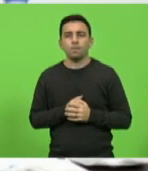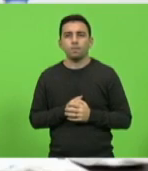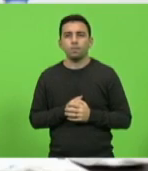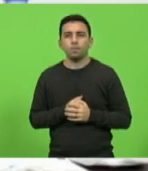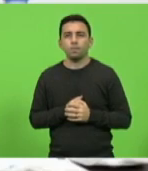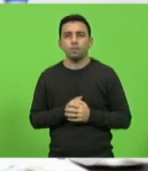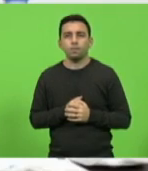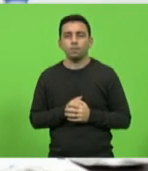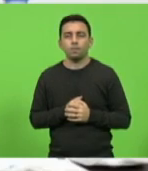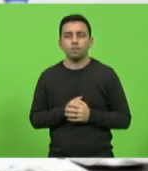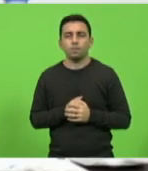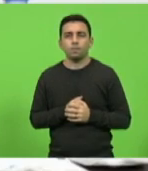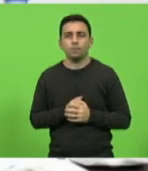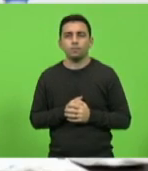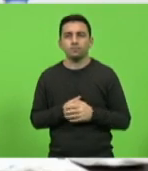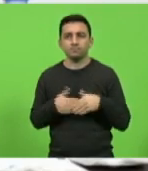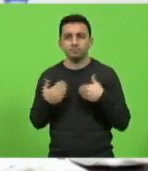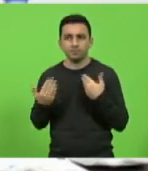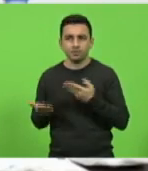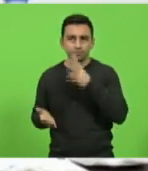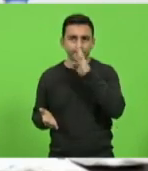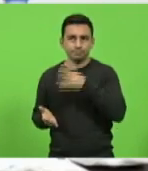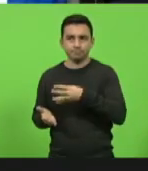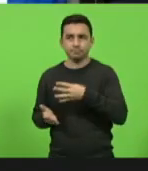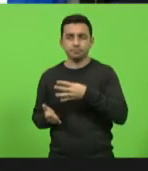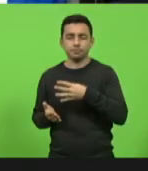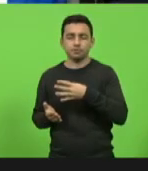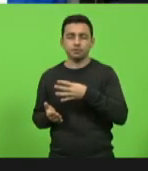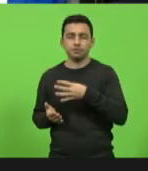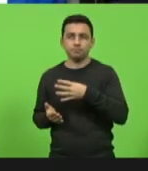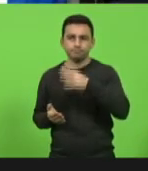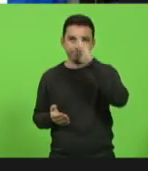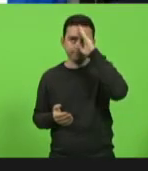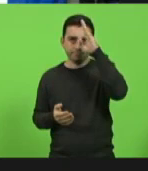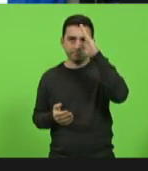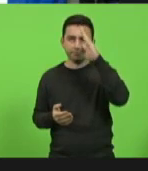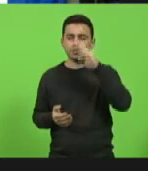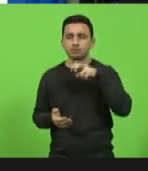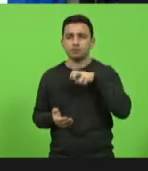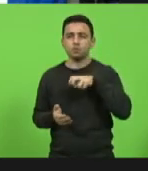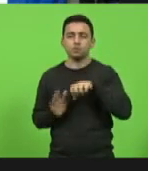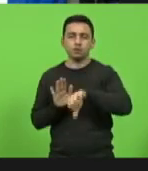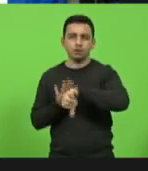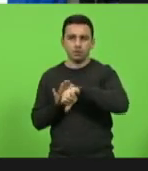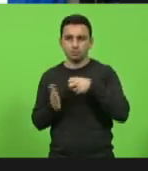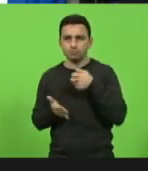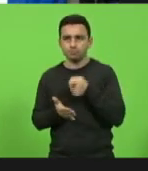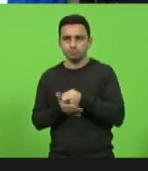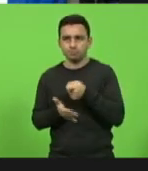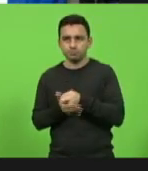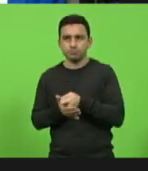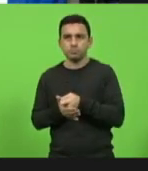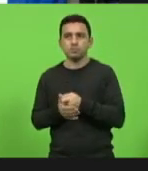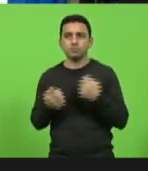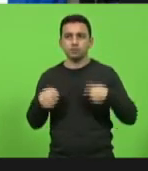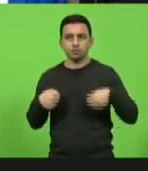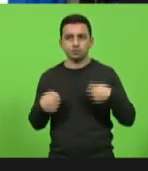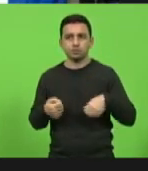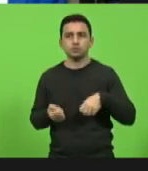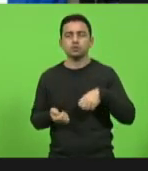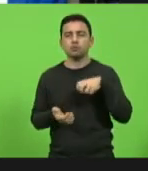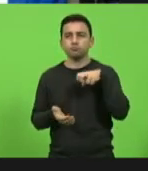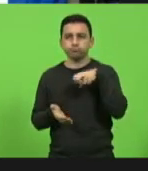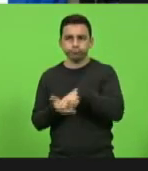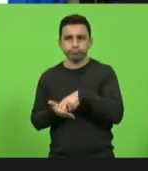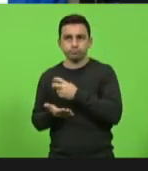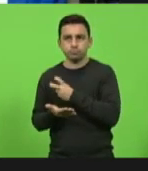jogadores cometeu o acusado Carlos Moisés da Silva o crime que lhe é imputado e deve ser condenado à perda do seu cargo